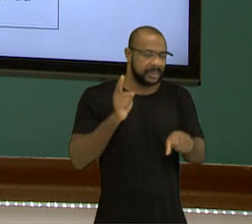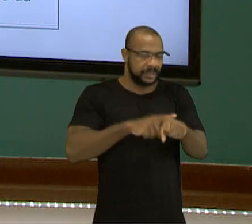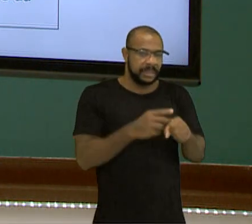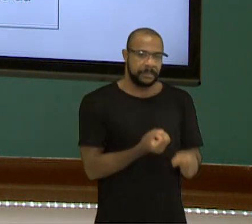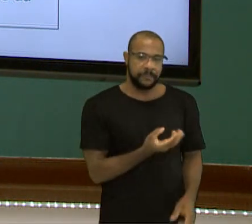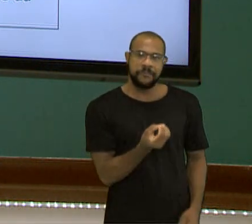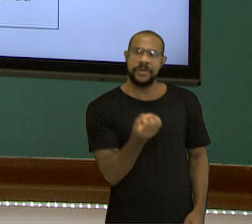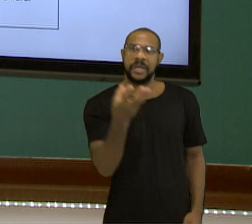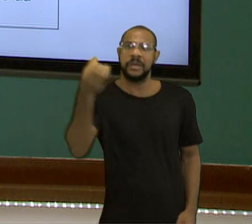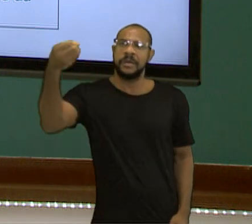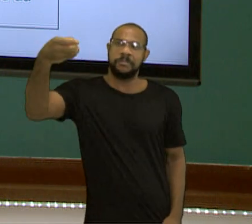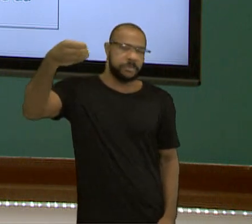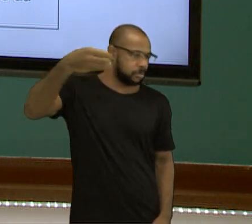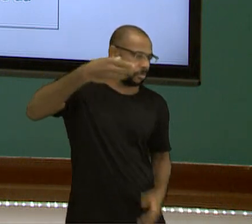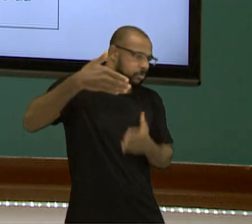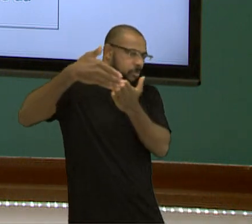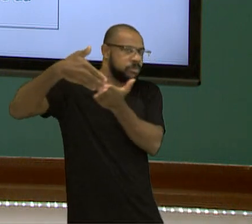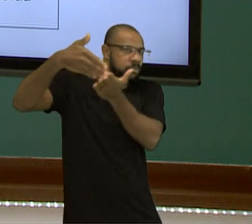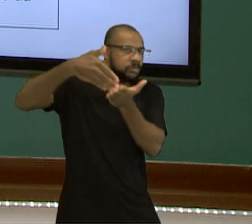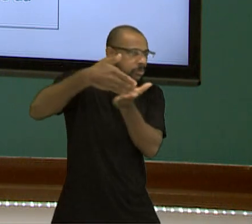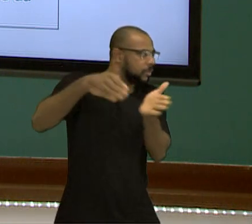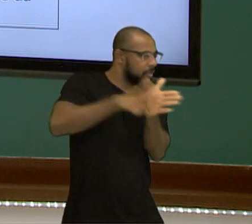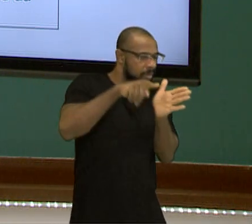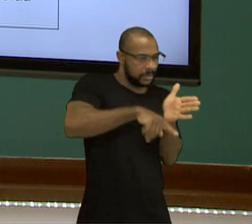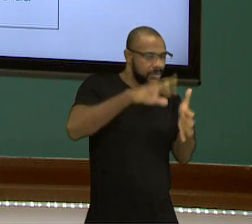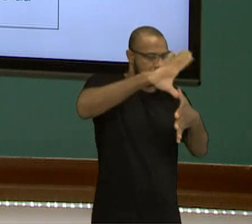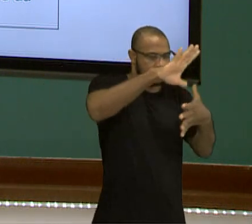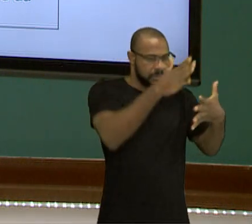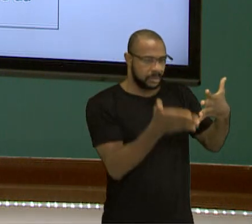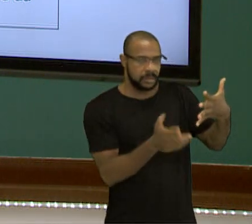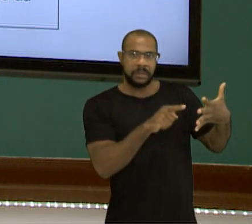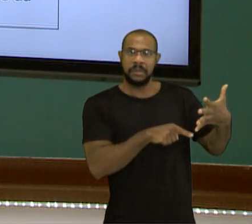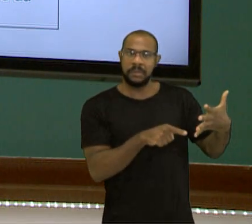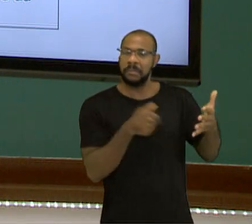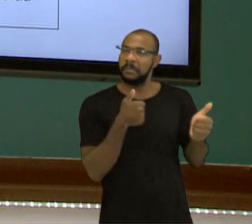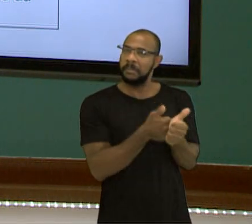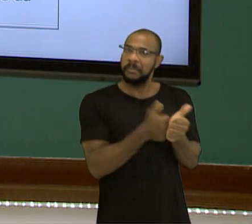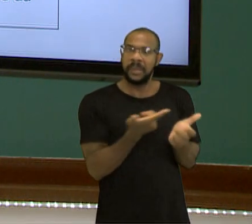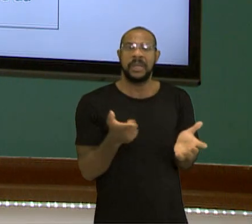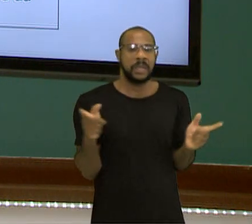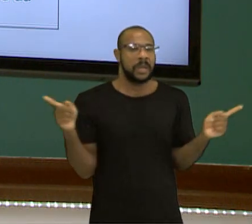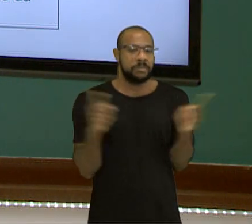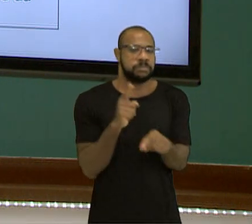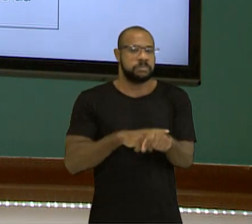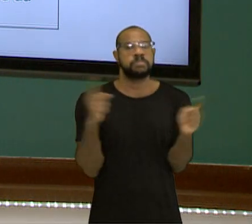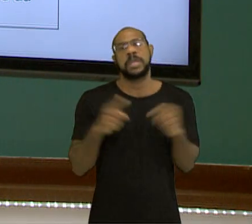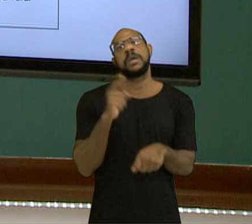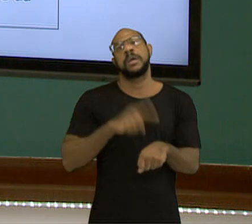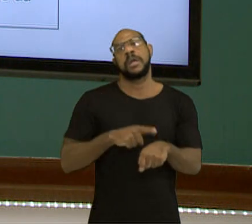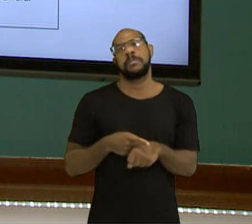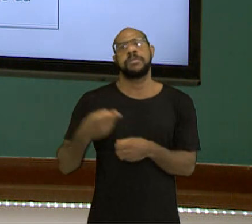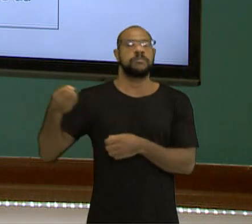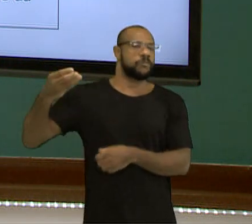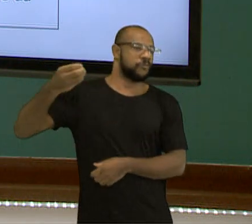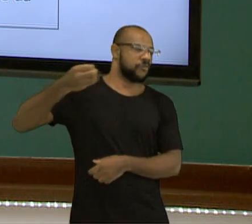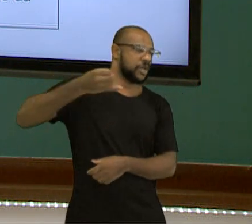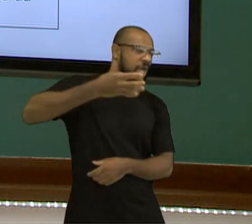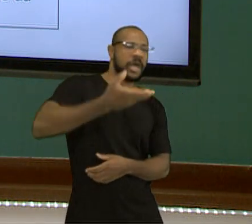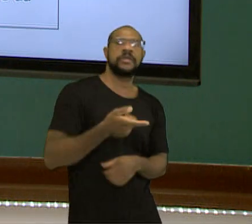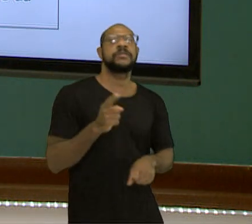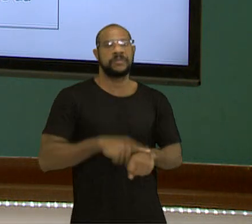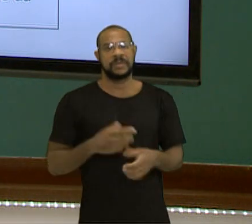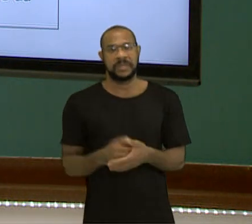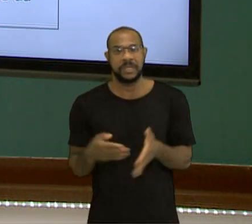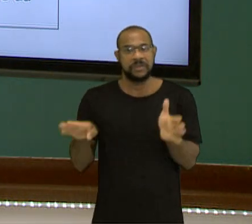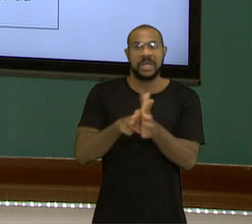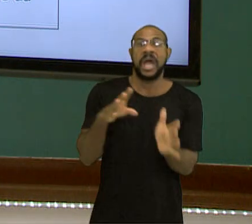de viagem entre a costa africana e a costa brasileira. Diminuindo o tempo de viagem, nós também vamos garantir aí que